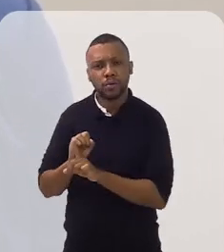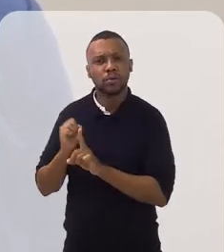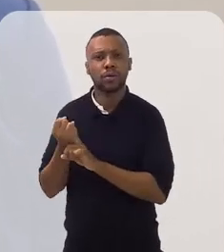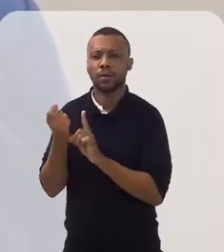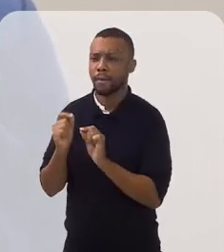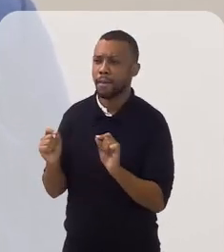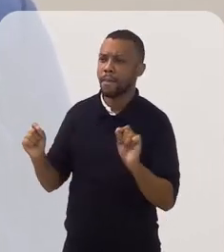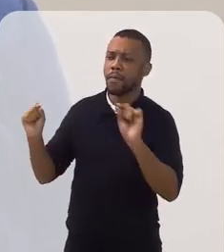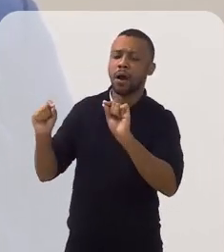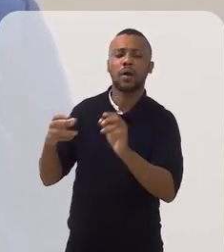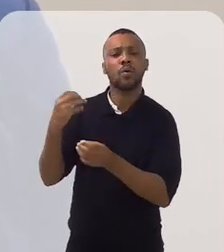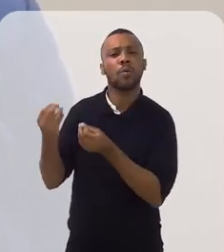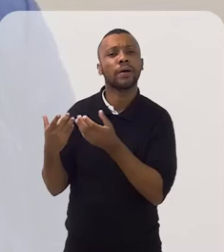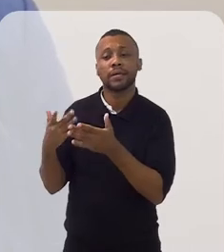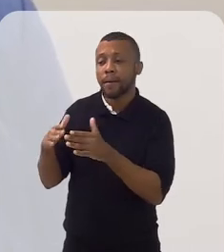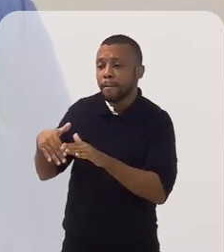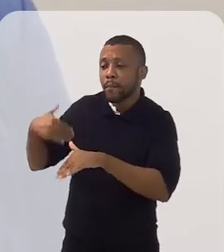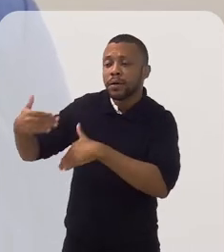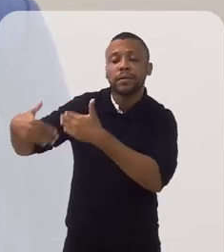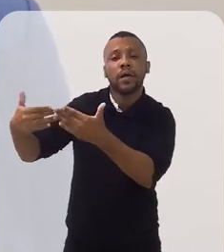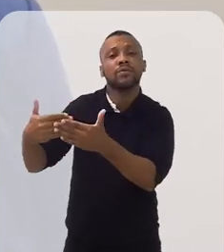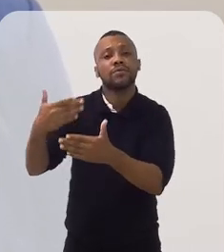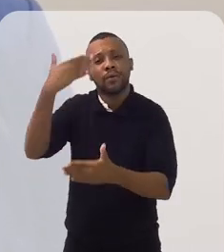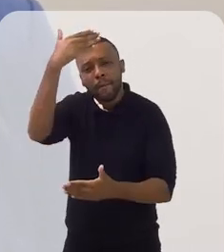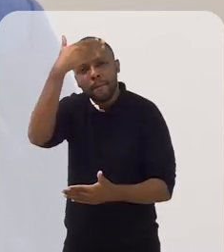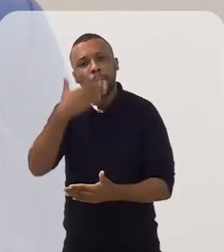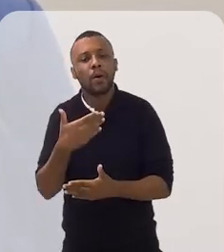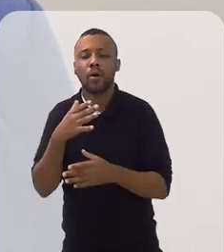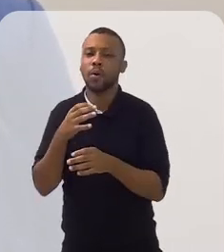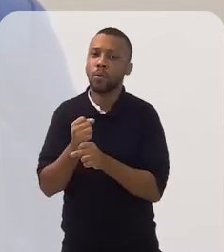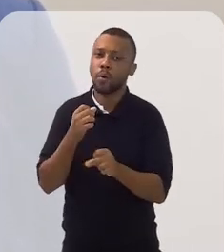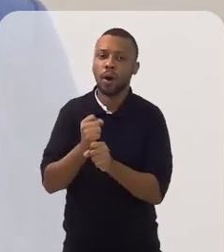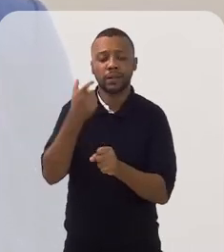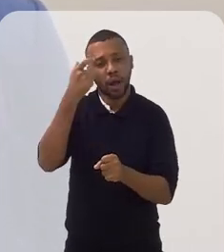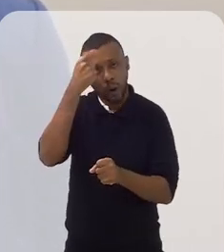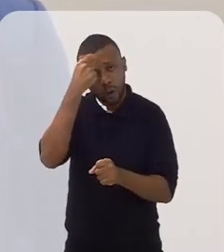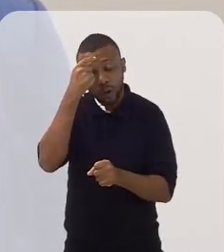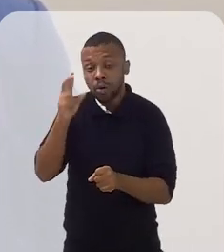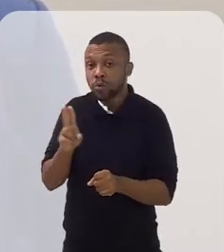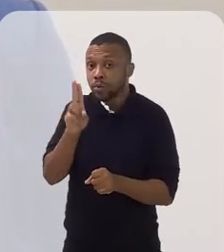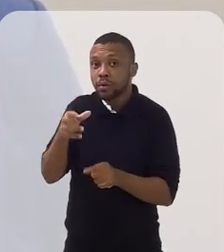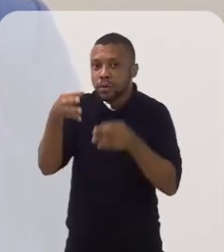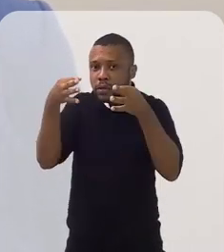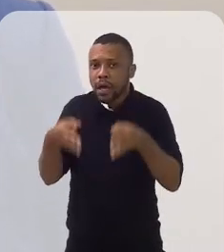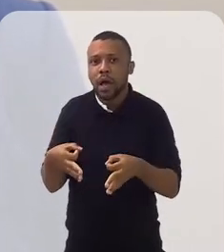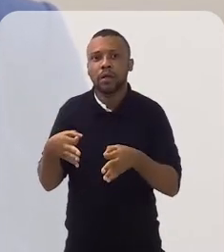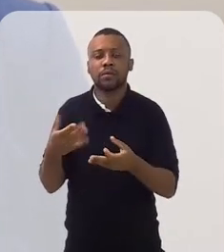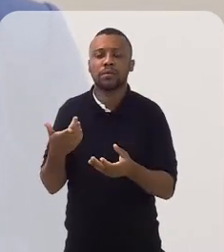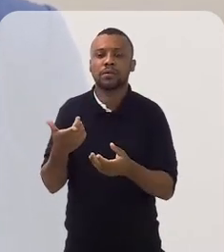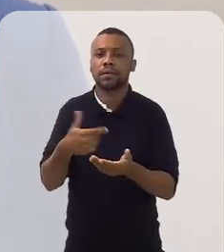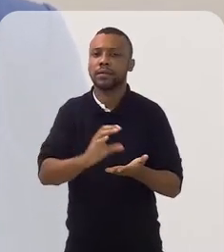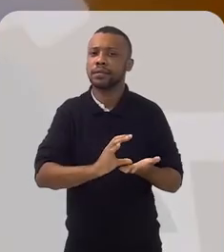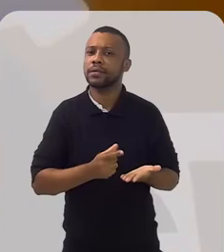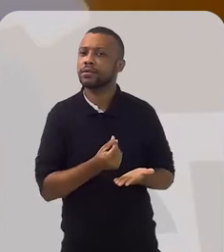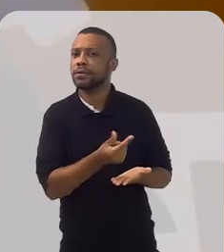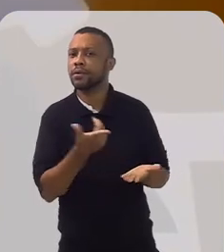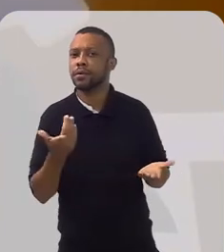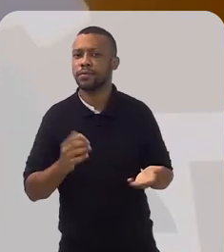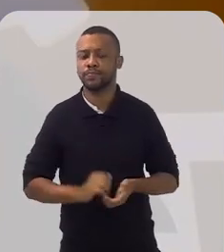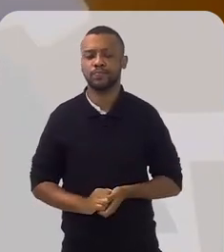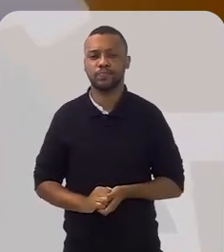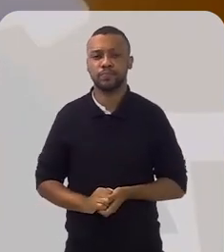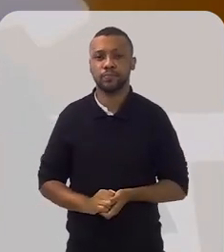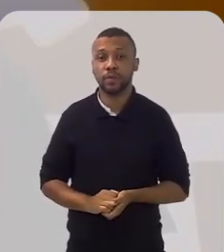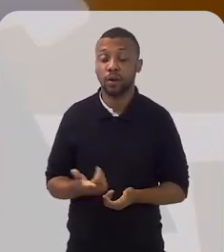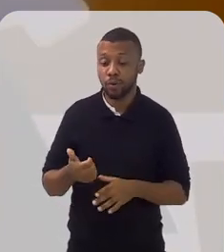pouquinho sobre como é que é esse processo de prestação de contas, de conscientização, né, do uso correto desses recursos. O trabalho do contador